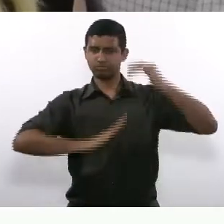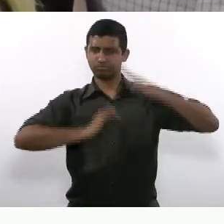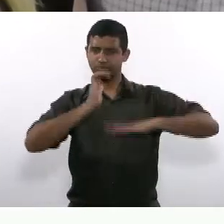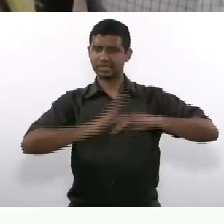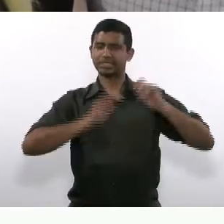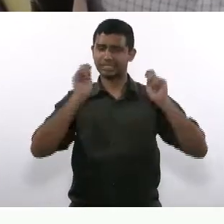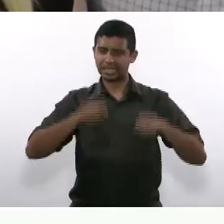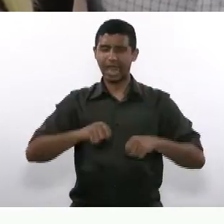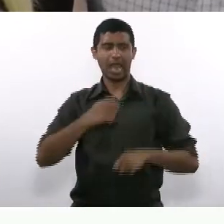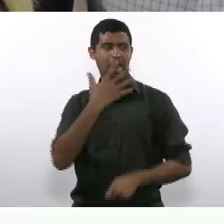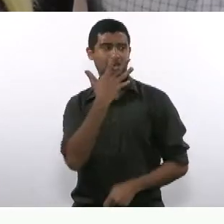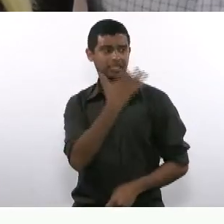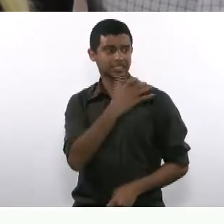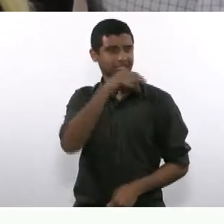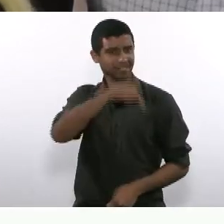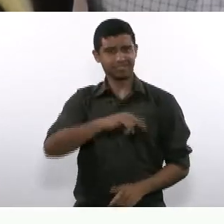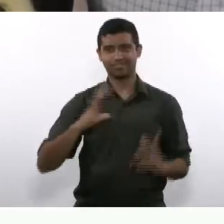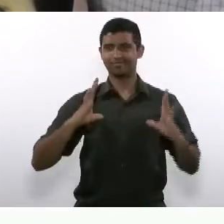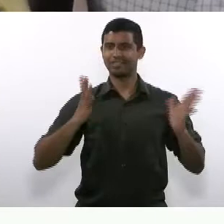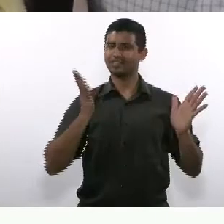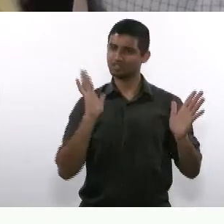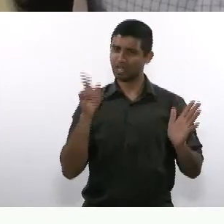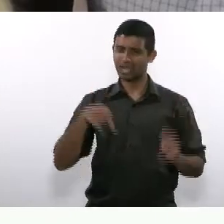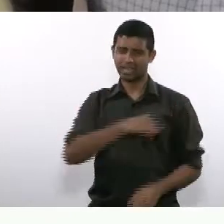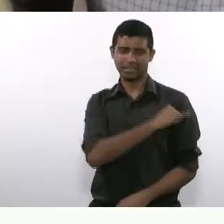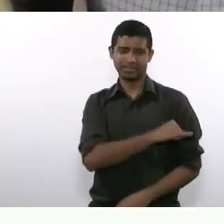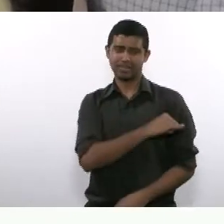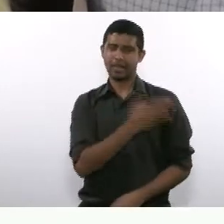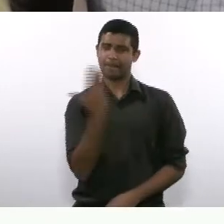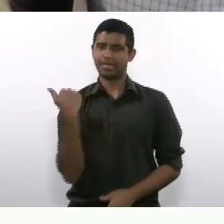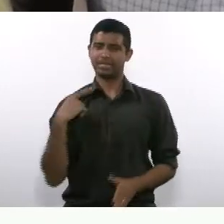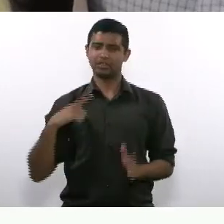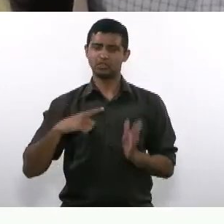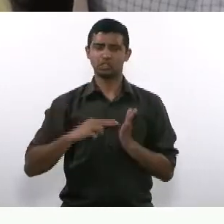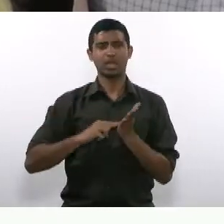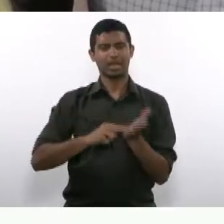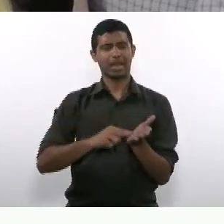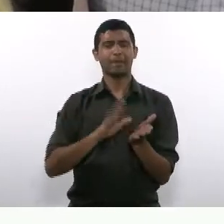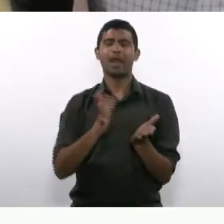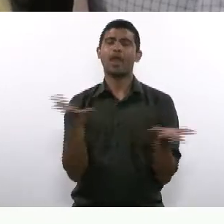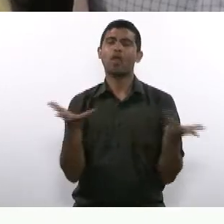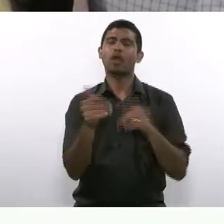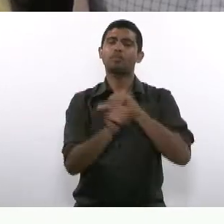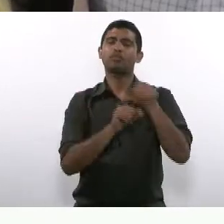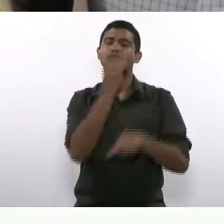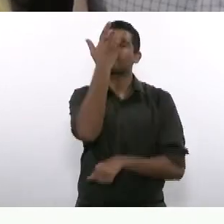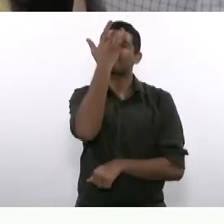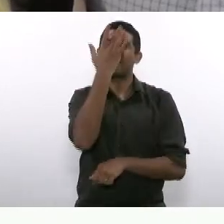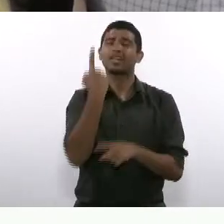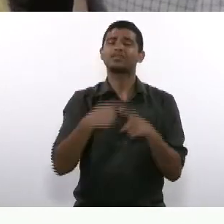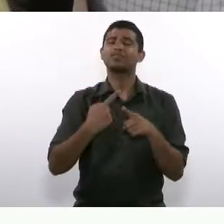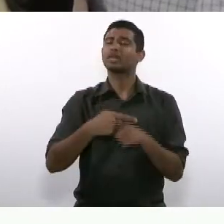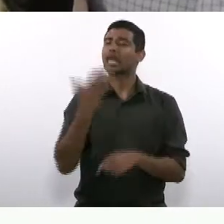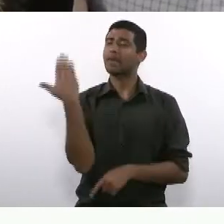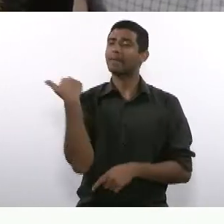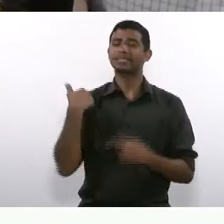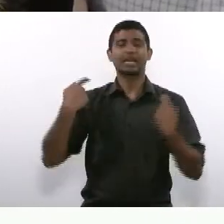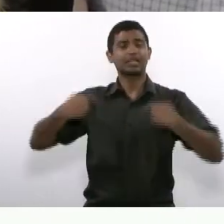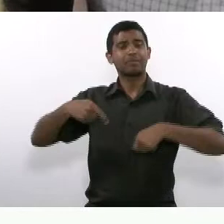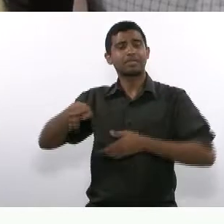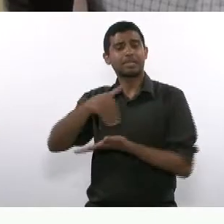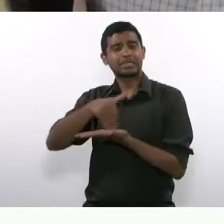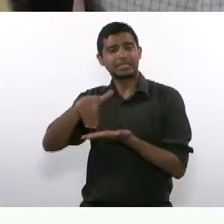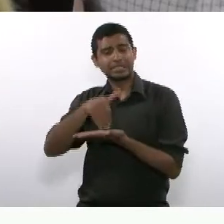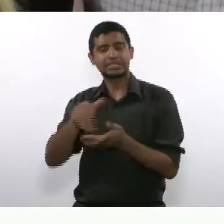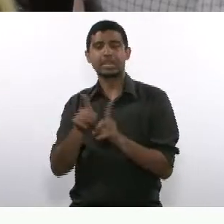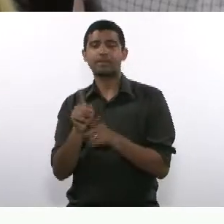de Janeiro. Então, essa carta ela já existia, mas agora ela tem um formato muito mais fácil, porque antigamente dependia da secretaria,